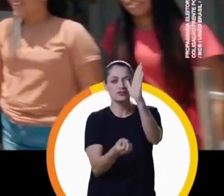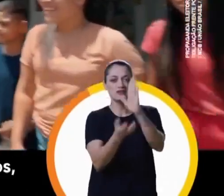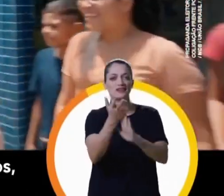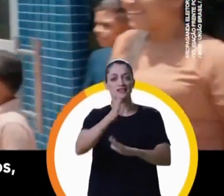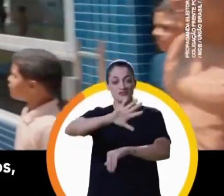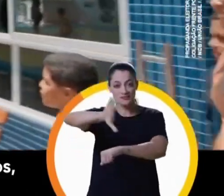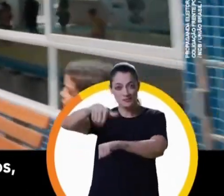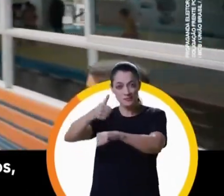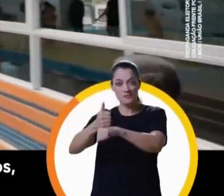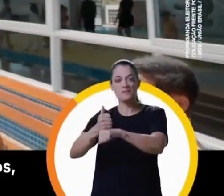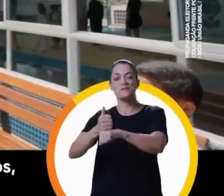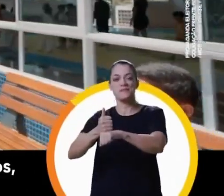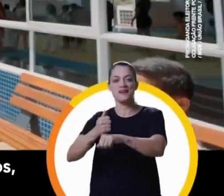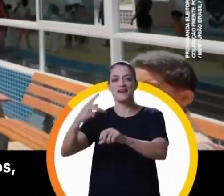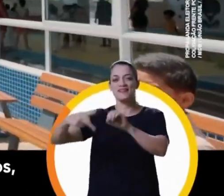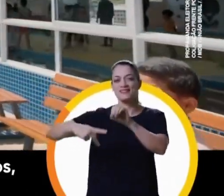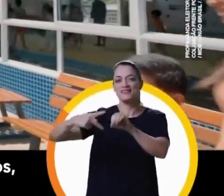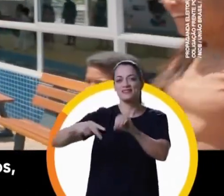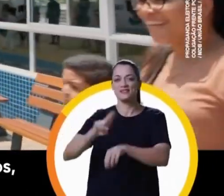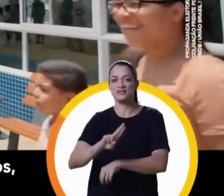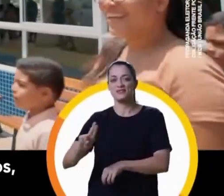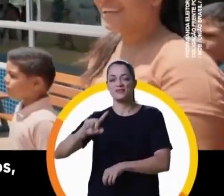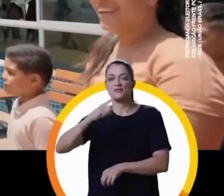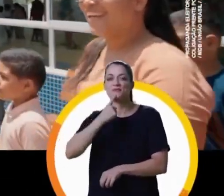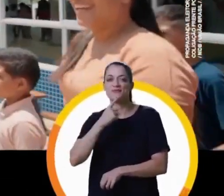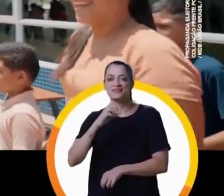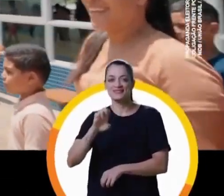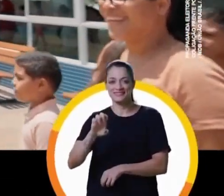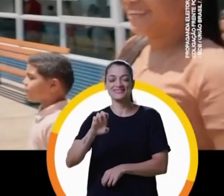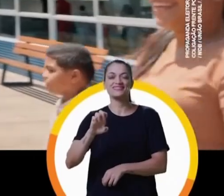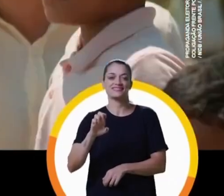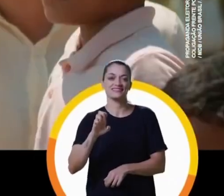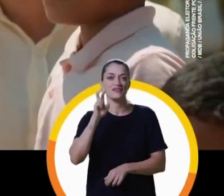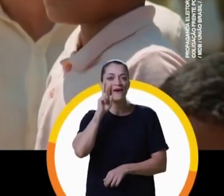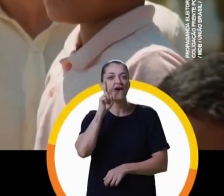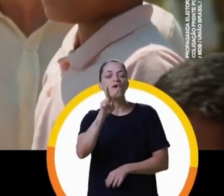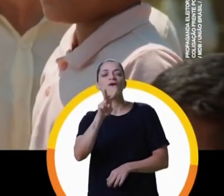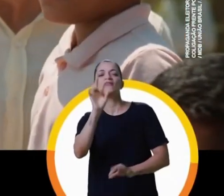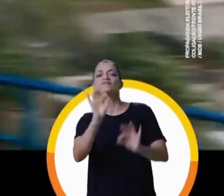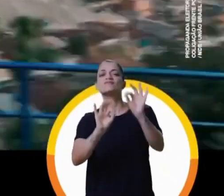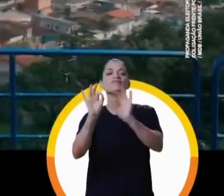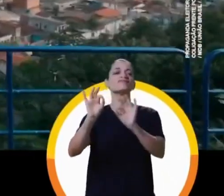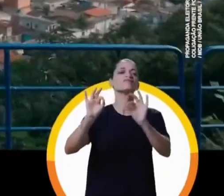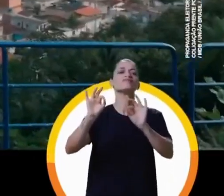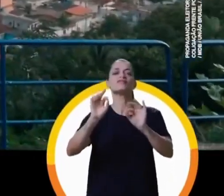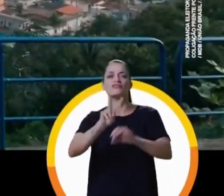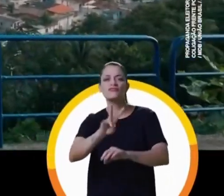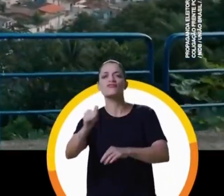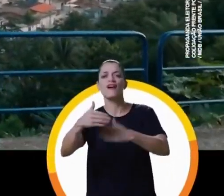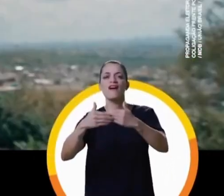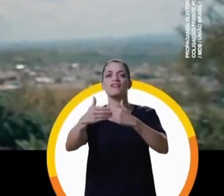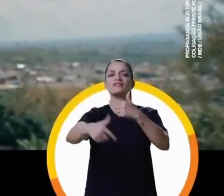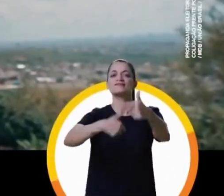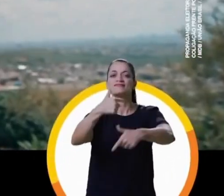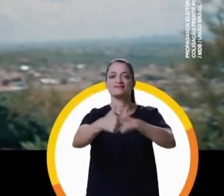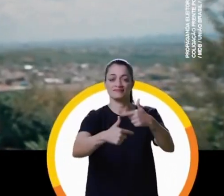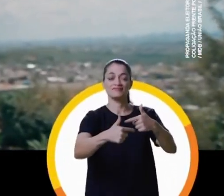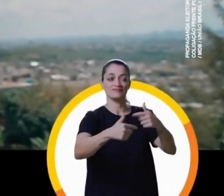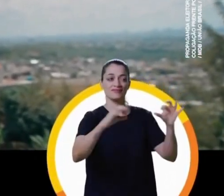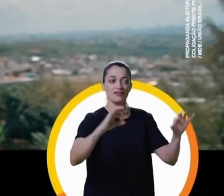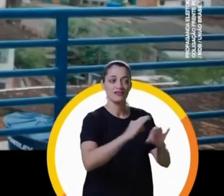vir. Parque Aeroclube, Governador Eduardo Campos. Vamos ficar aqui, ó. Olhando pro que ainda precisa ser